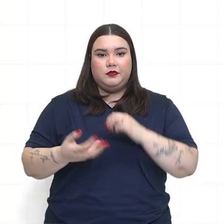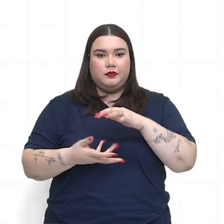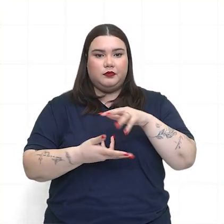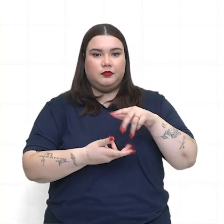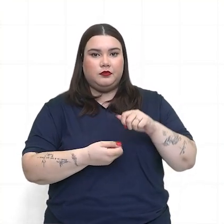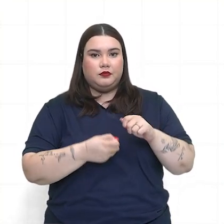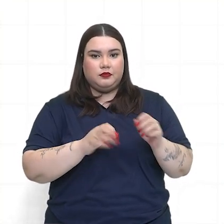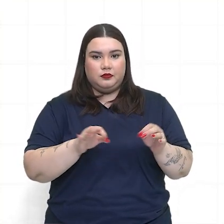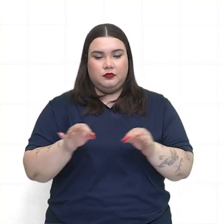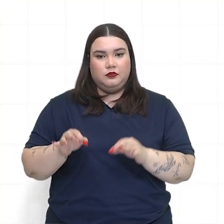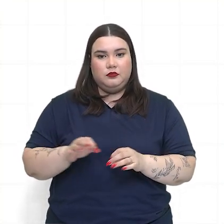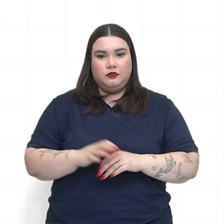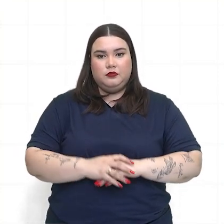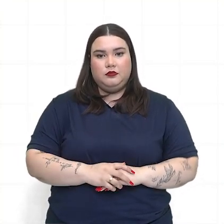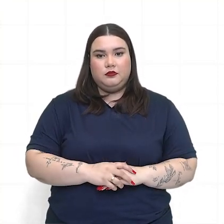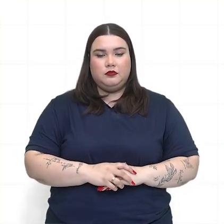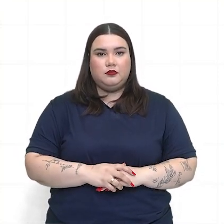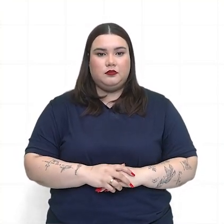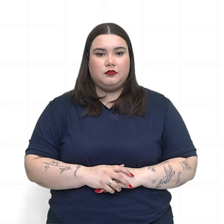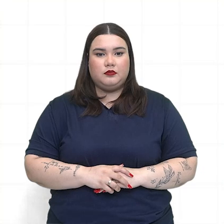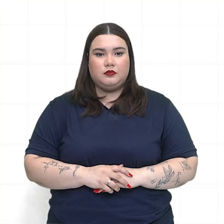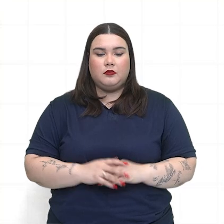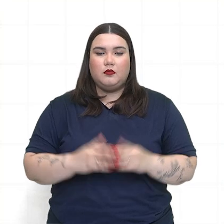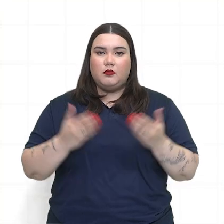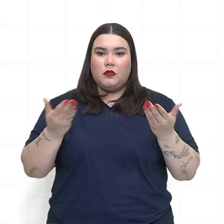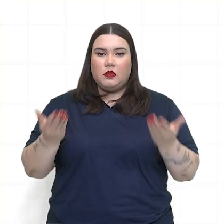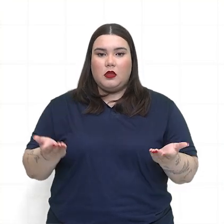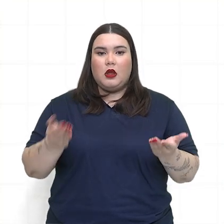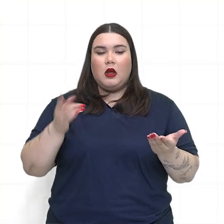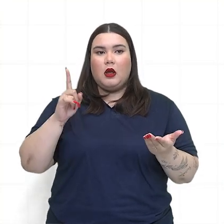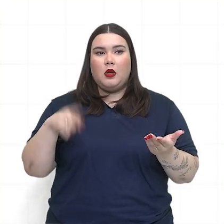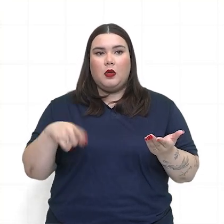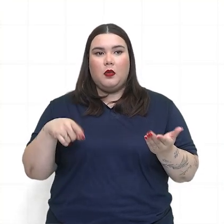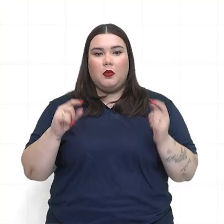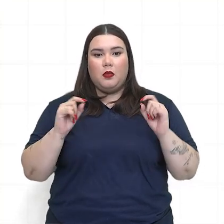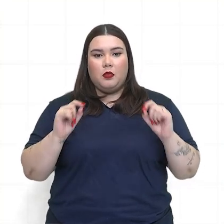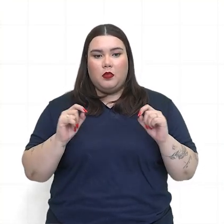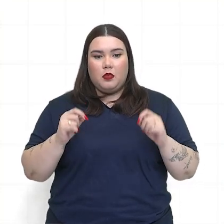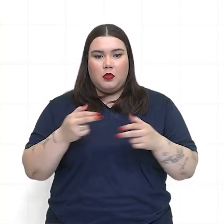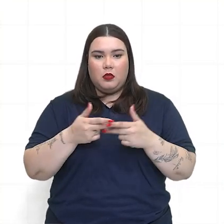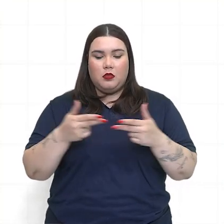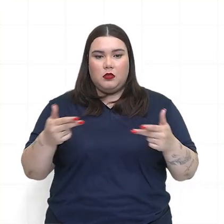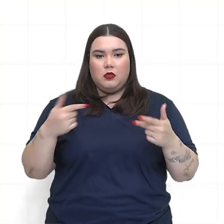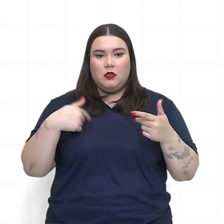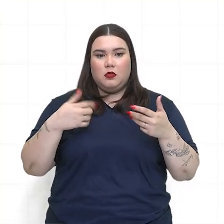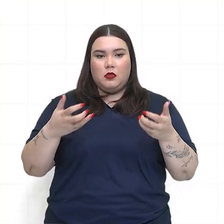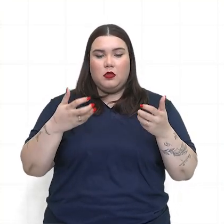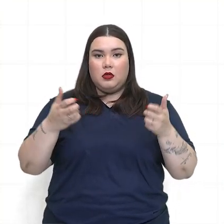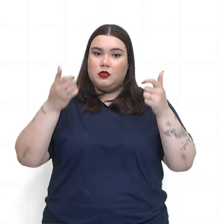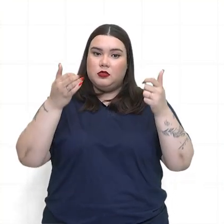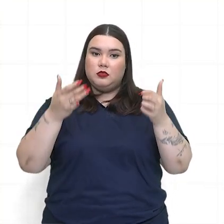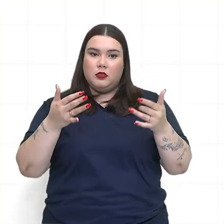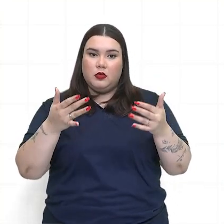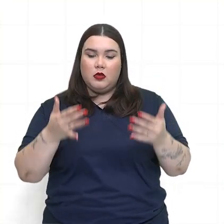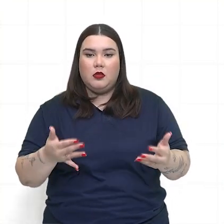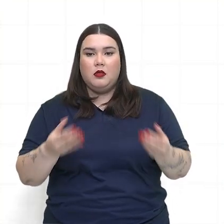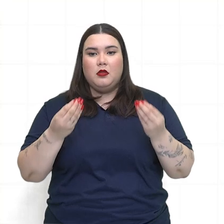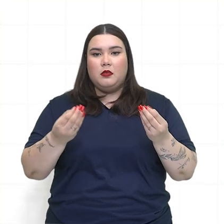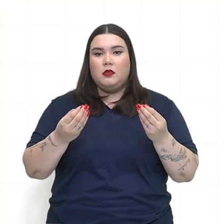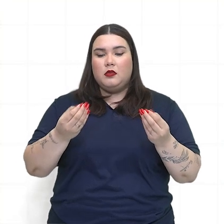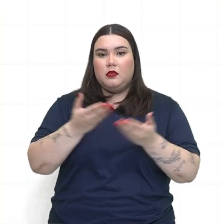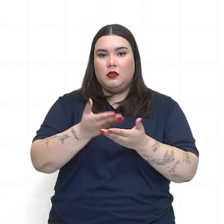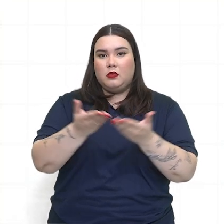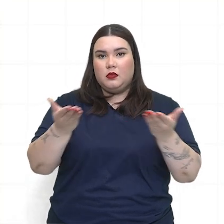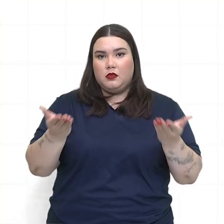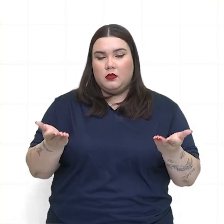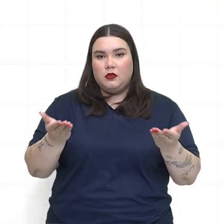no mundo, tá? Então, essa é algo que eu queria colocar de antemão para você, meu